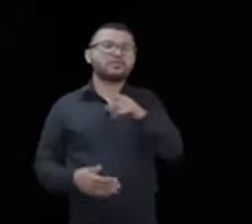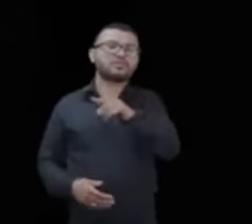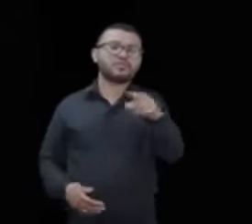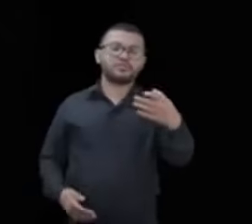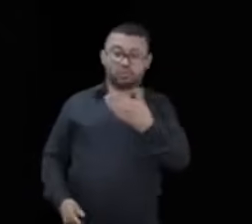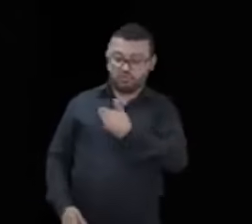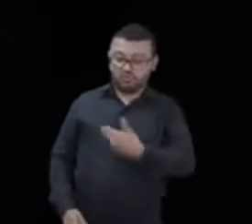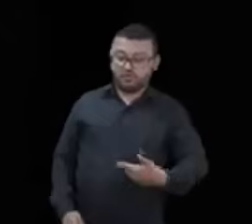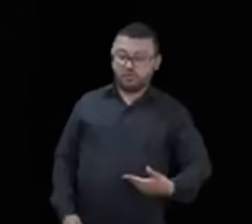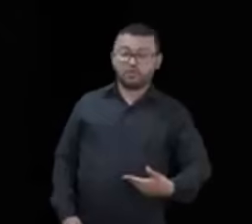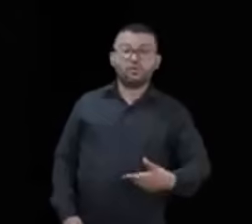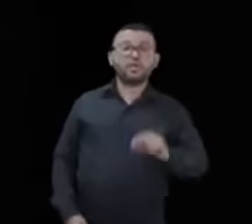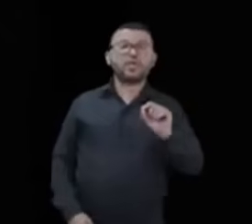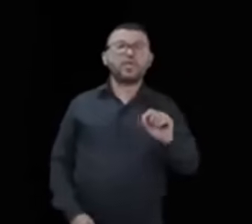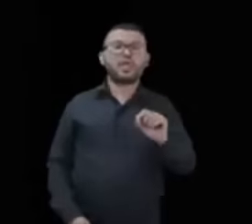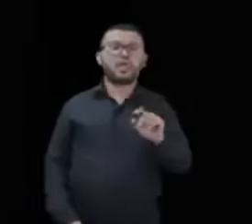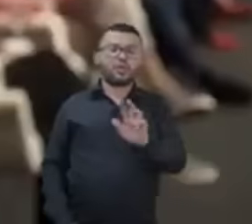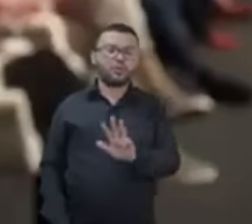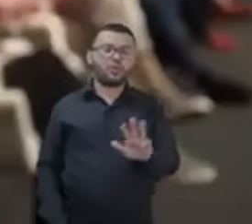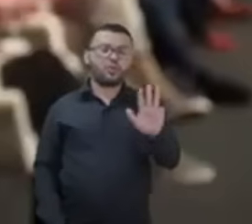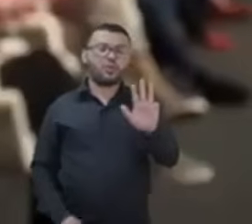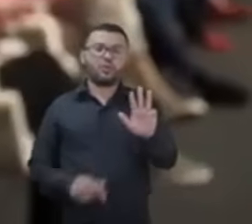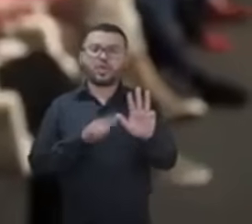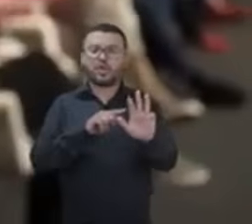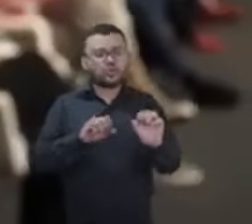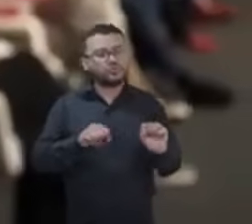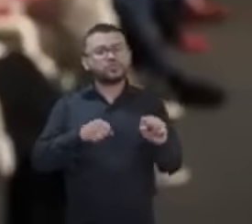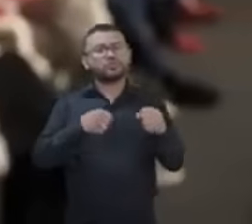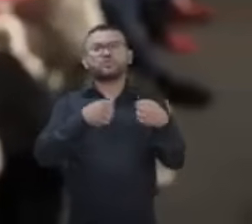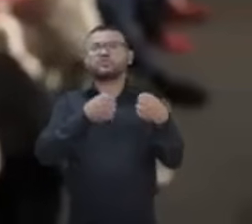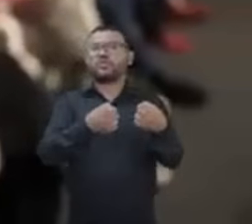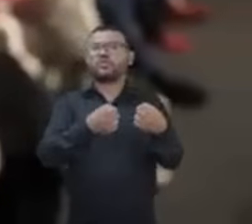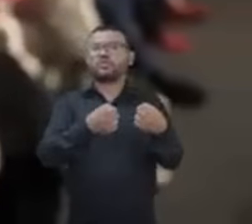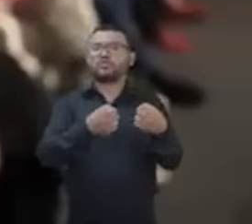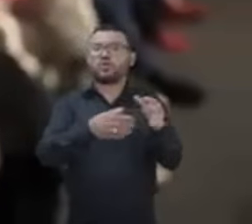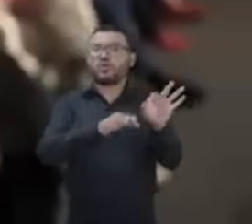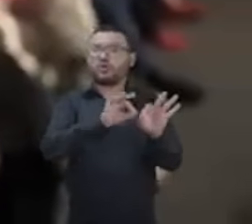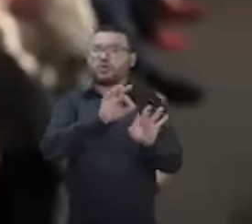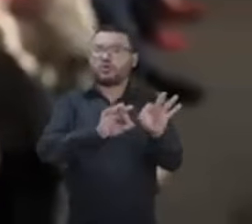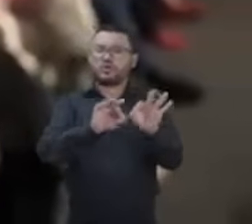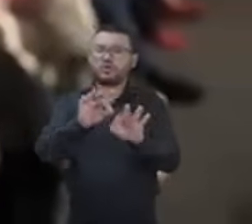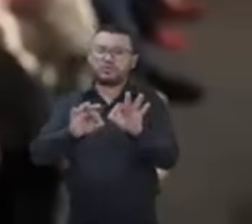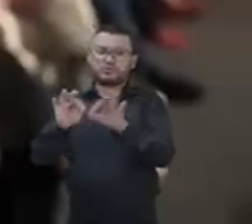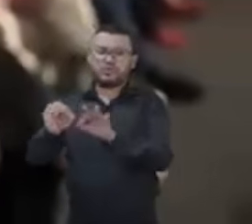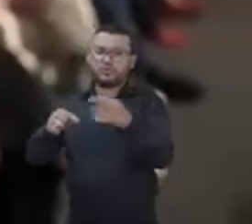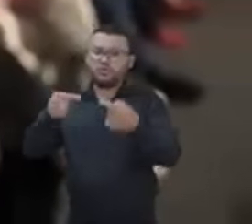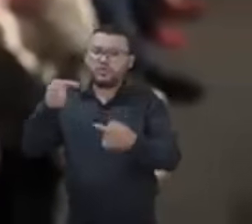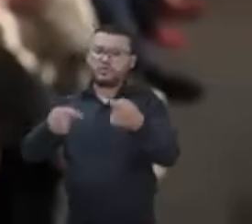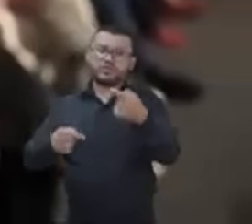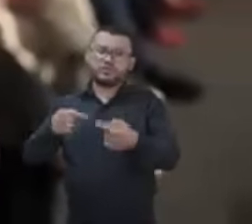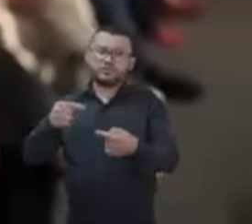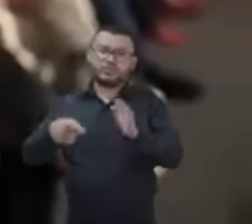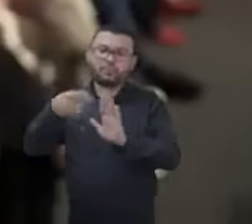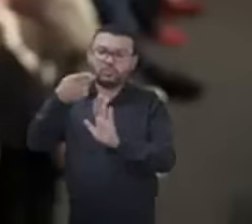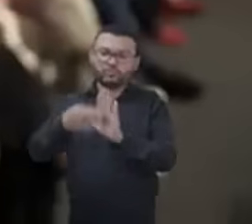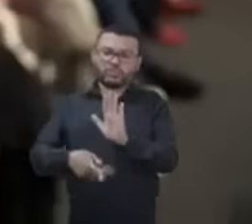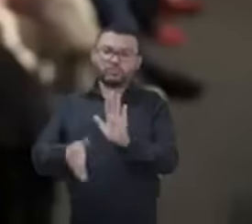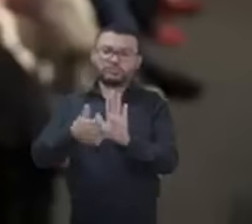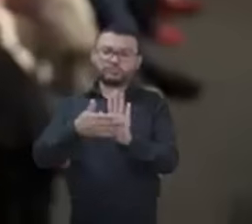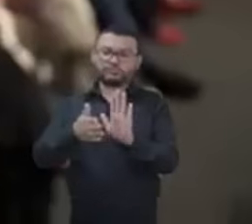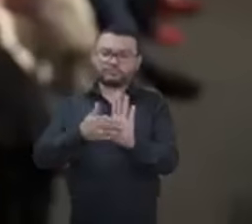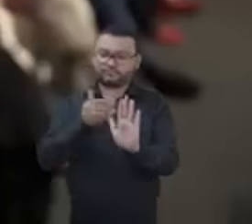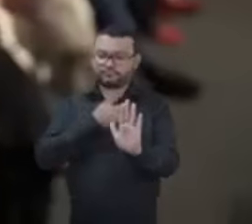Lula tem feito um esforço imenso de reorganização das nossas políticas públicas.